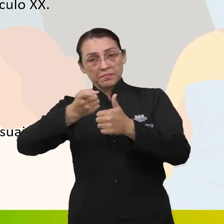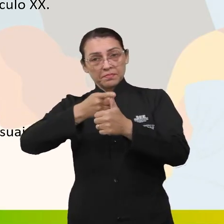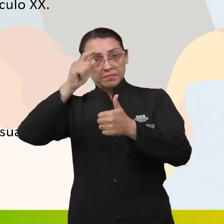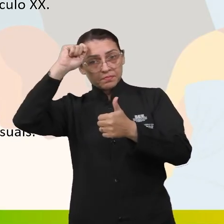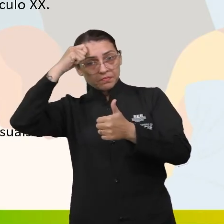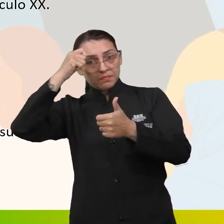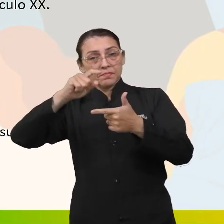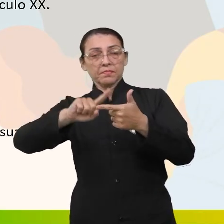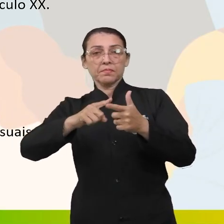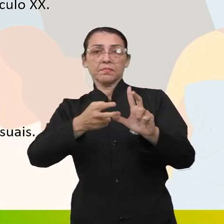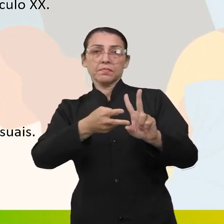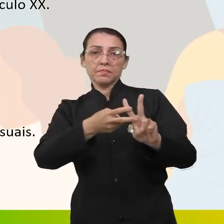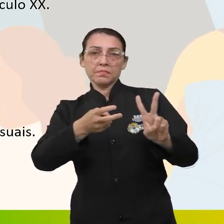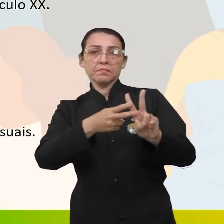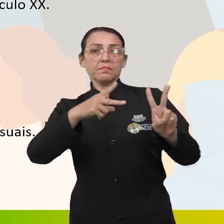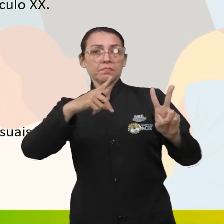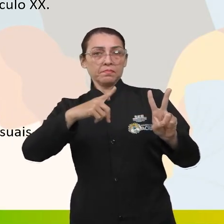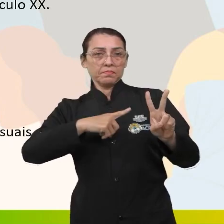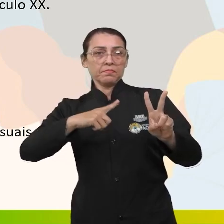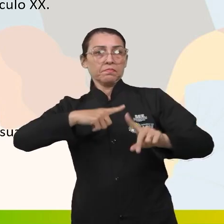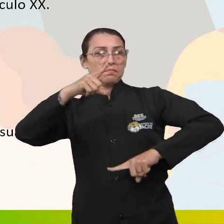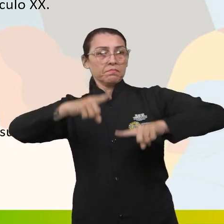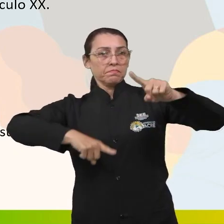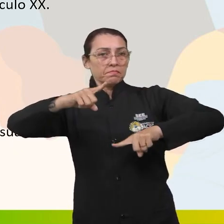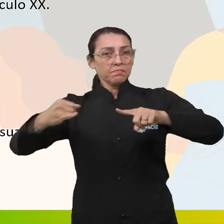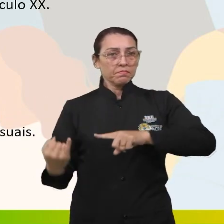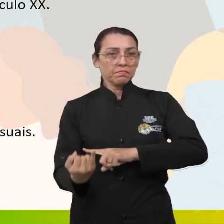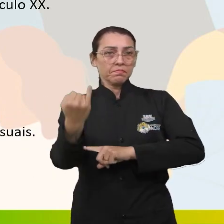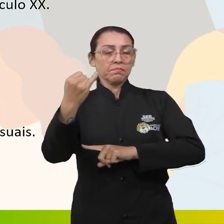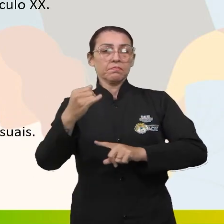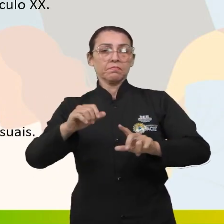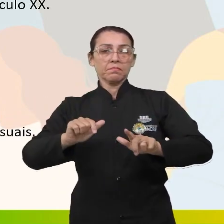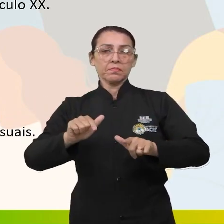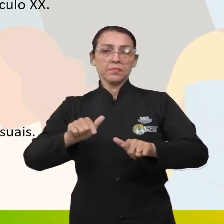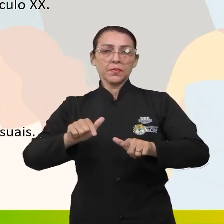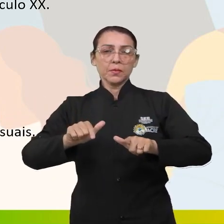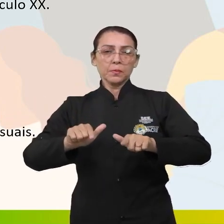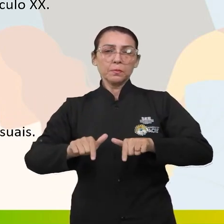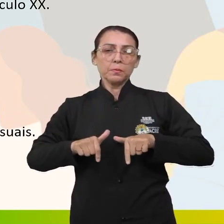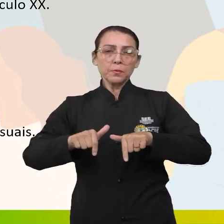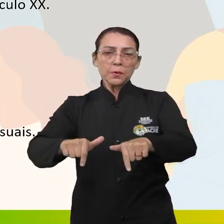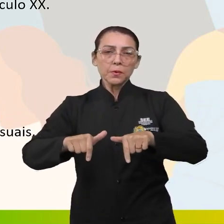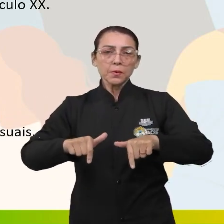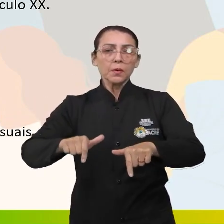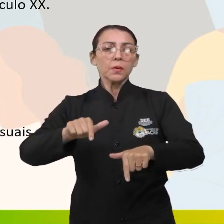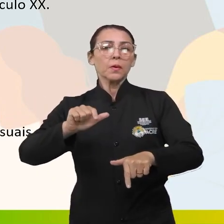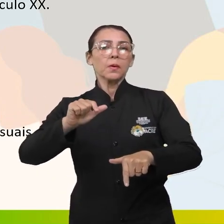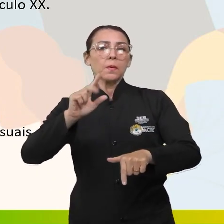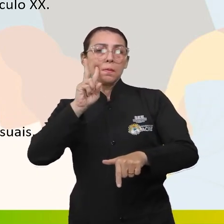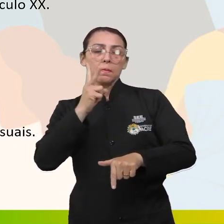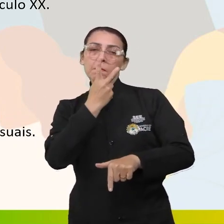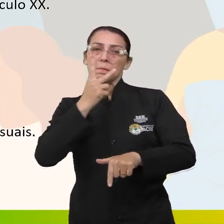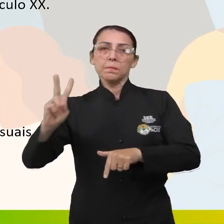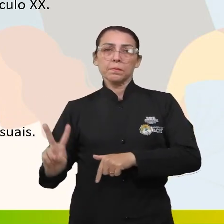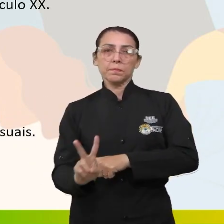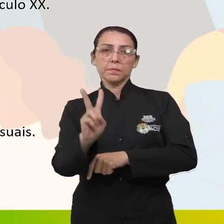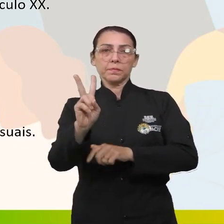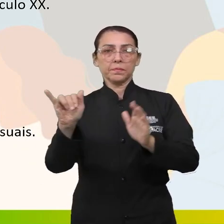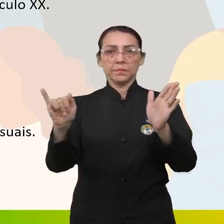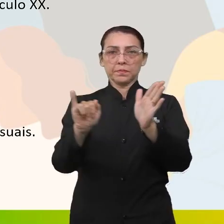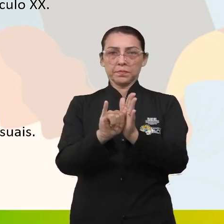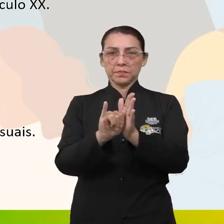como negros e indígenas, tem sido uma ferramenta importante na luta por reconhecimento e valorização